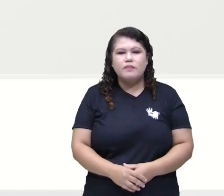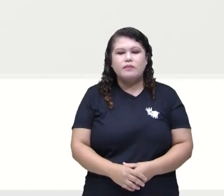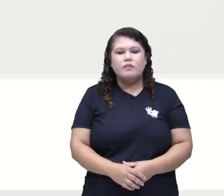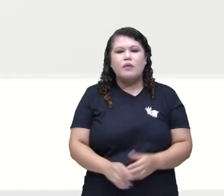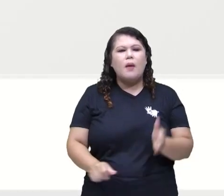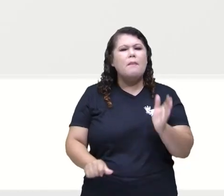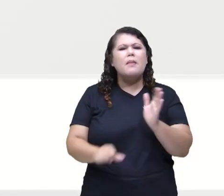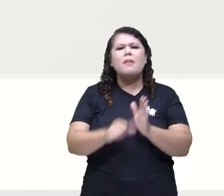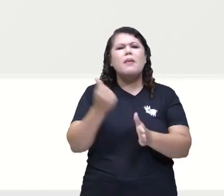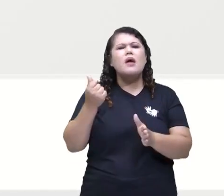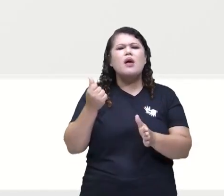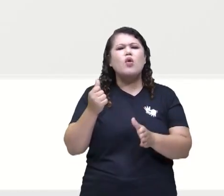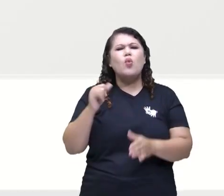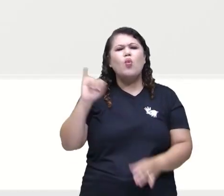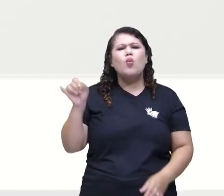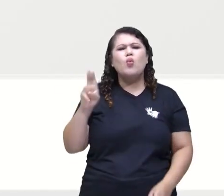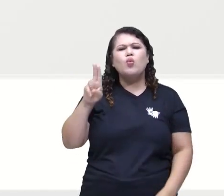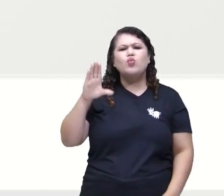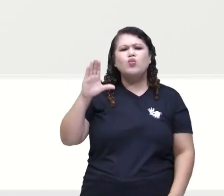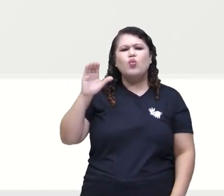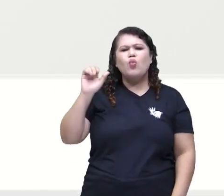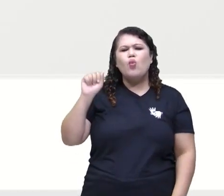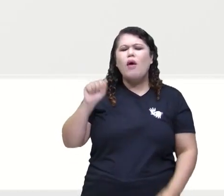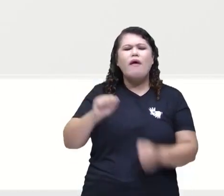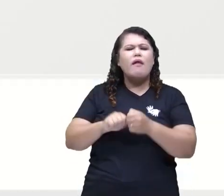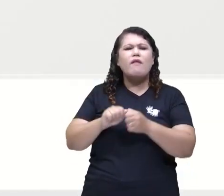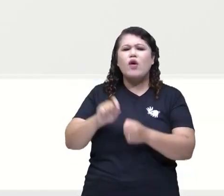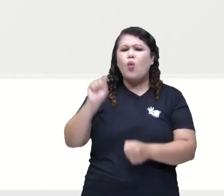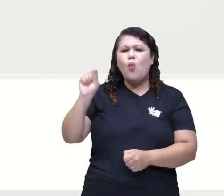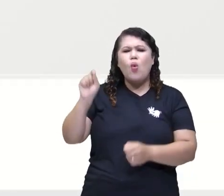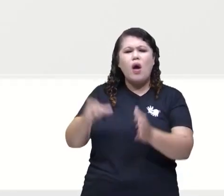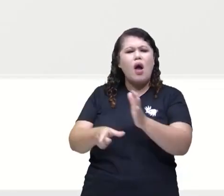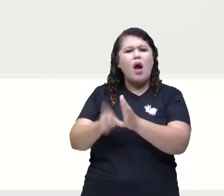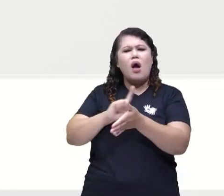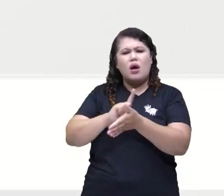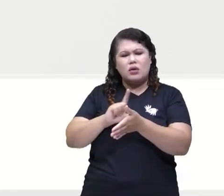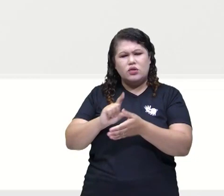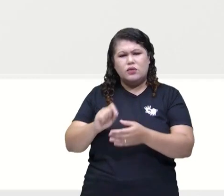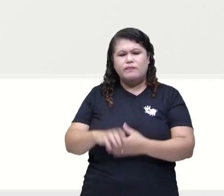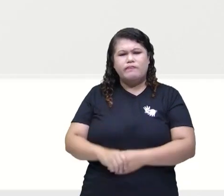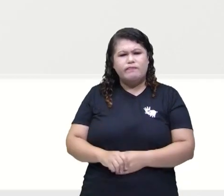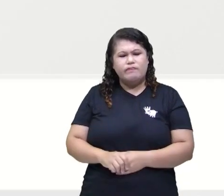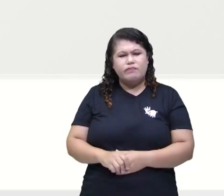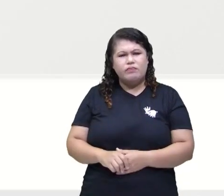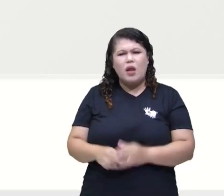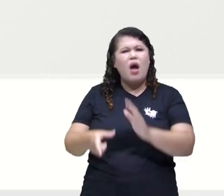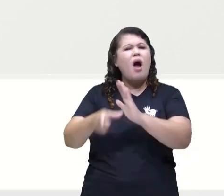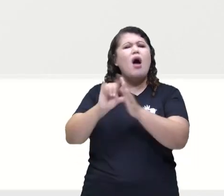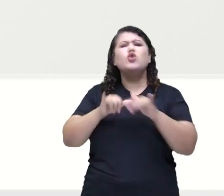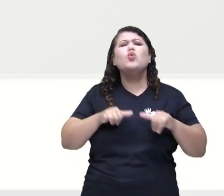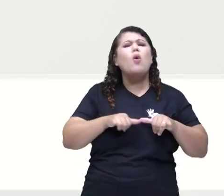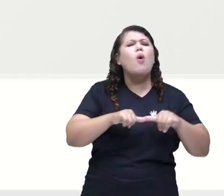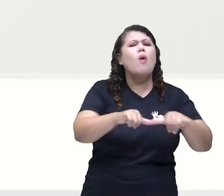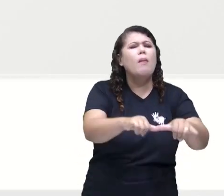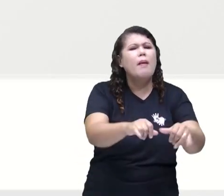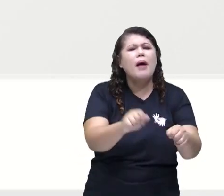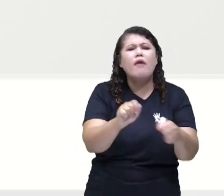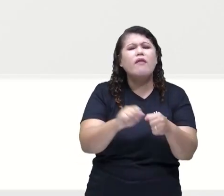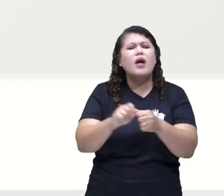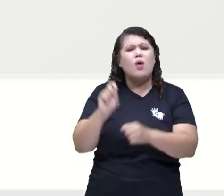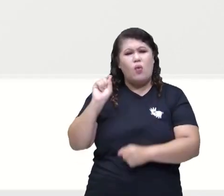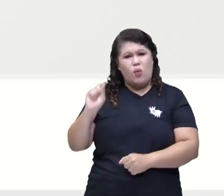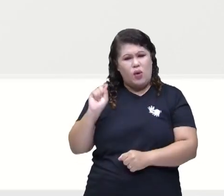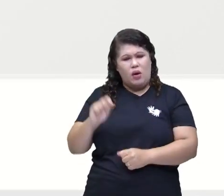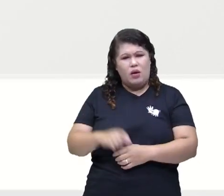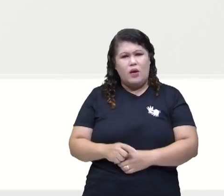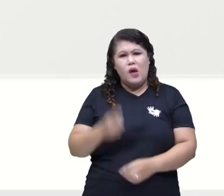Primeiro, o que ele fez? Antes dele ir ao supermercado, o que ele fez?